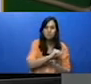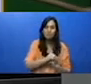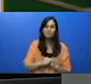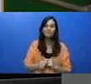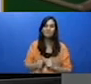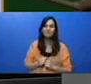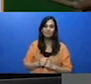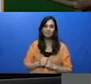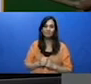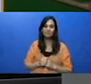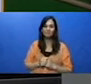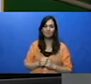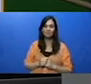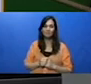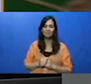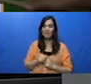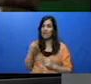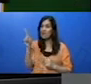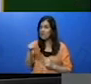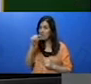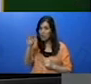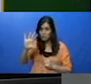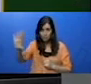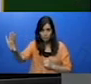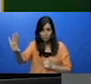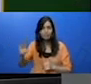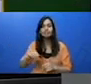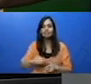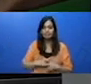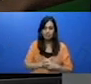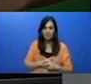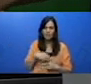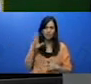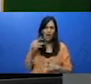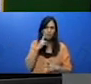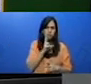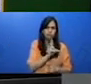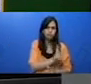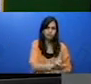Então, descobri, risco ele e já vou colocar aqui na minha resposta.